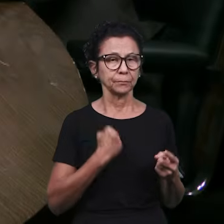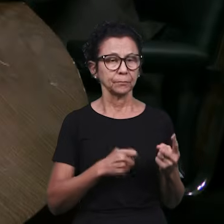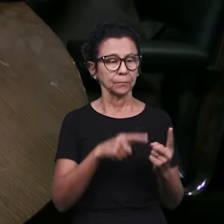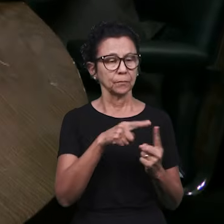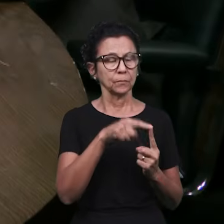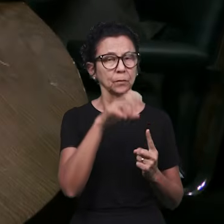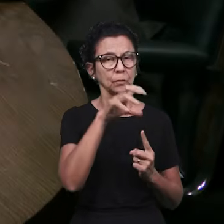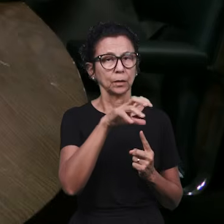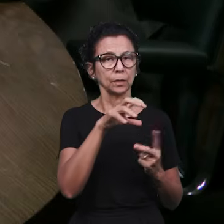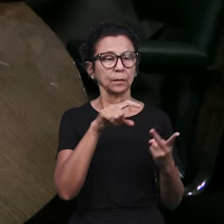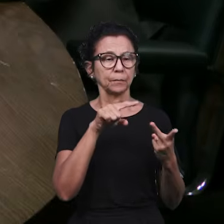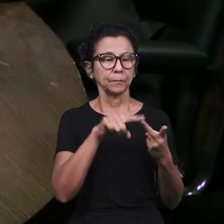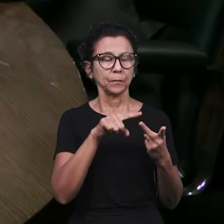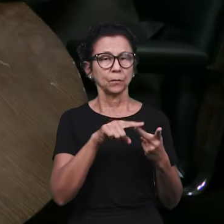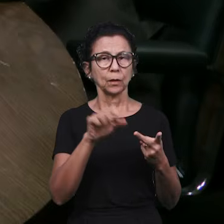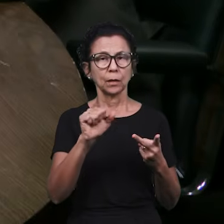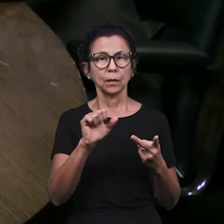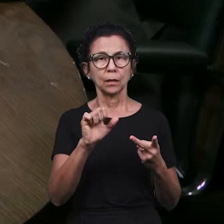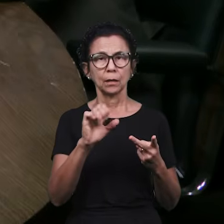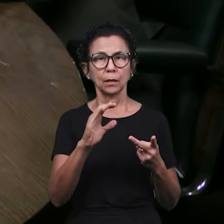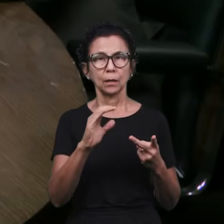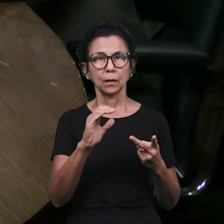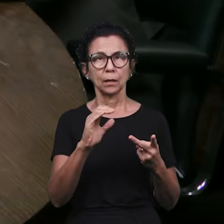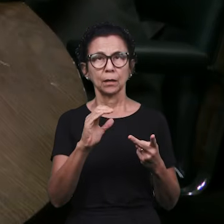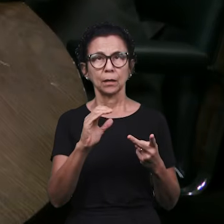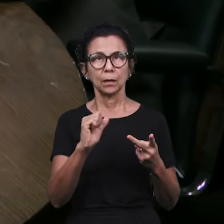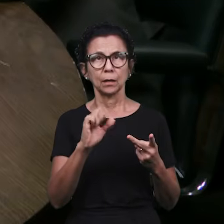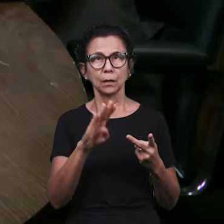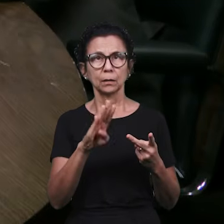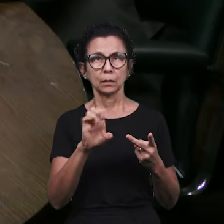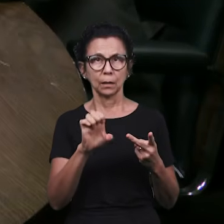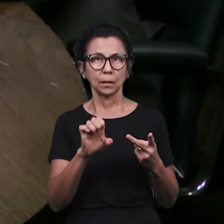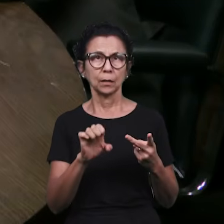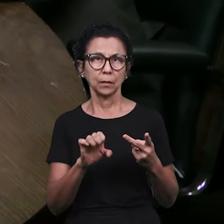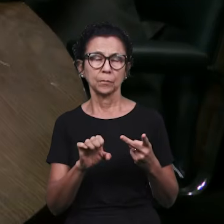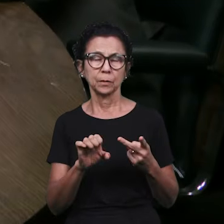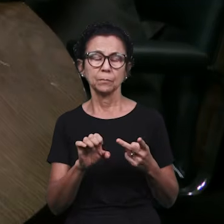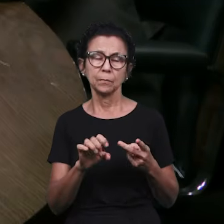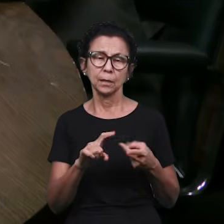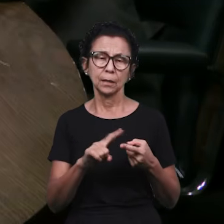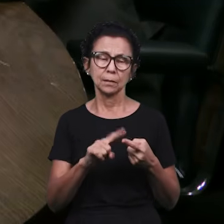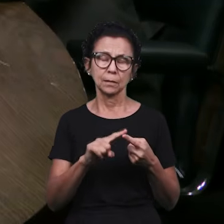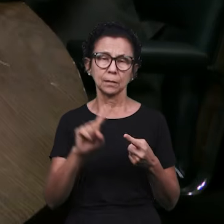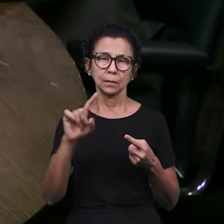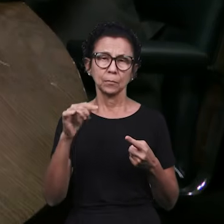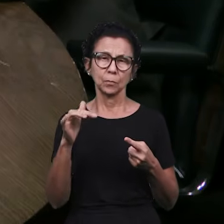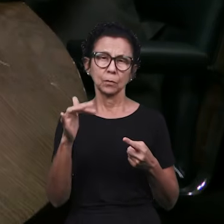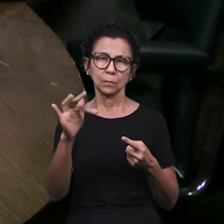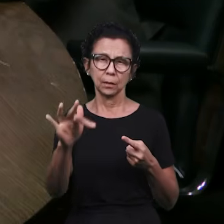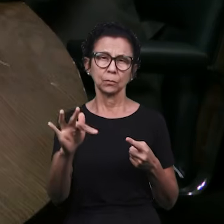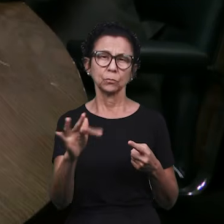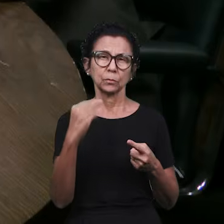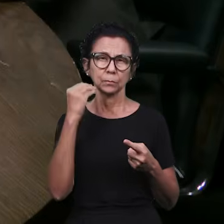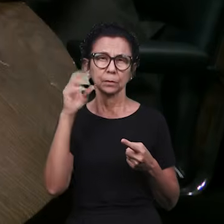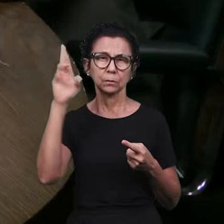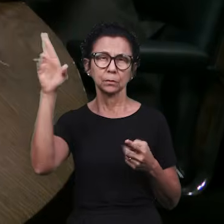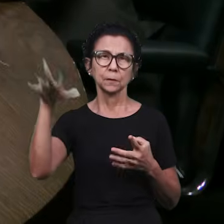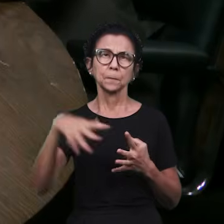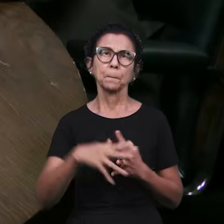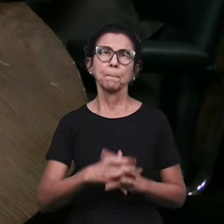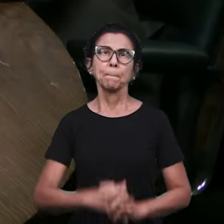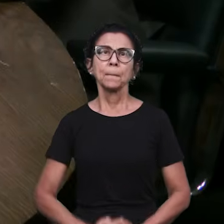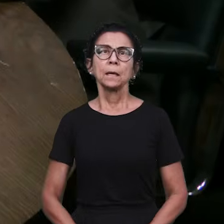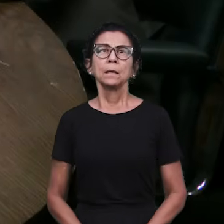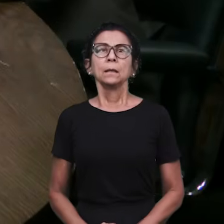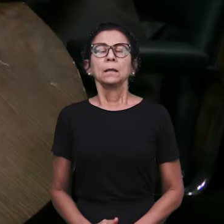foi o Então tropeço de Josafá. Depois nós vamos ver mais na frente, Josafá teve mais uma experiência com o Senhor, mas esse aí foi o tropeço de Josafá.